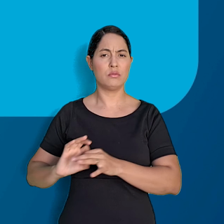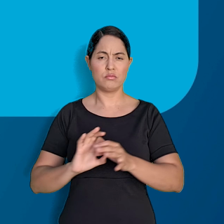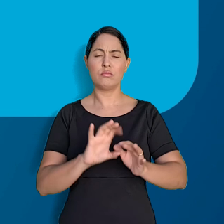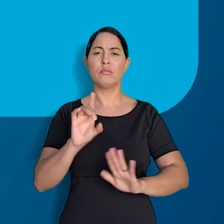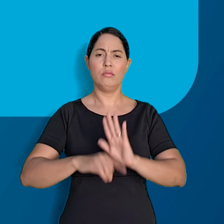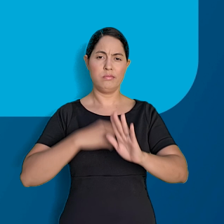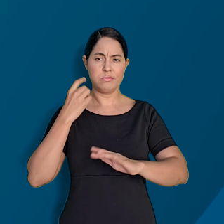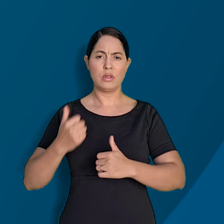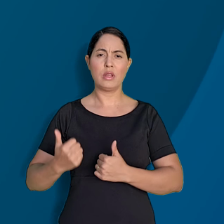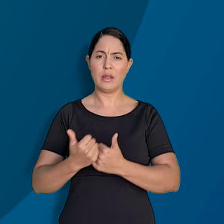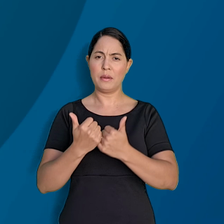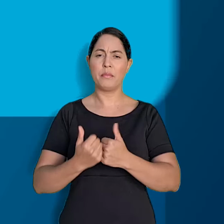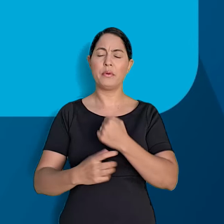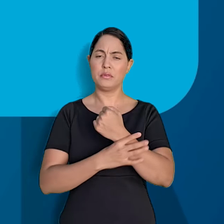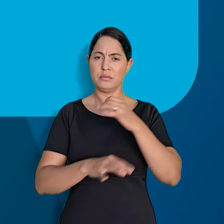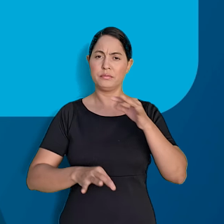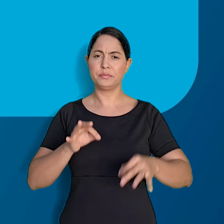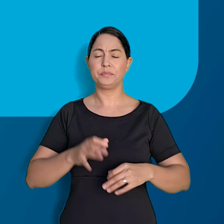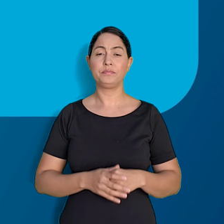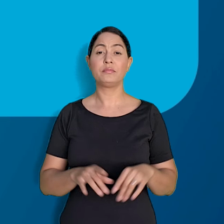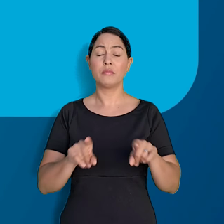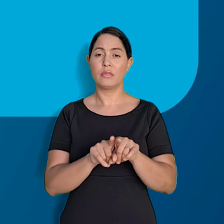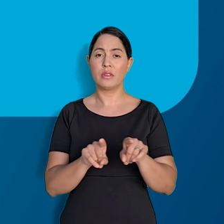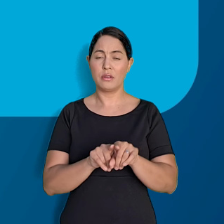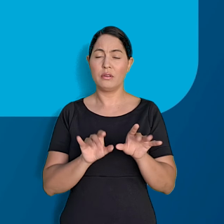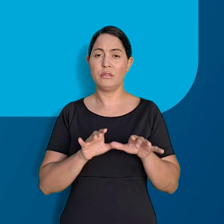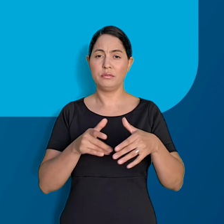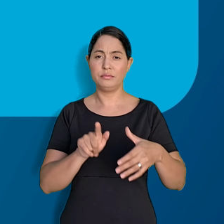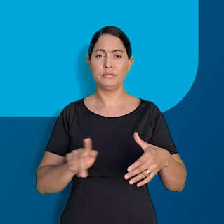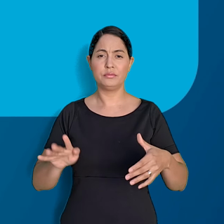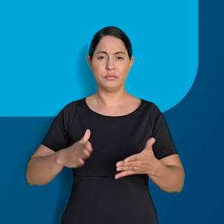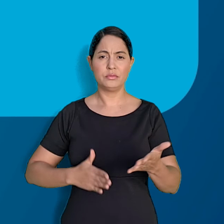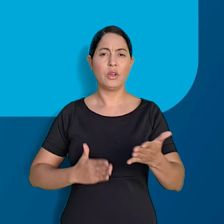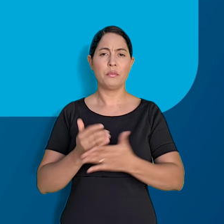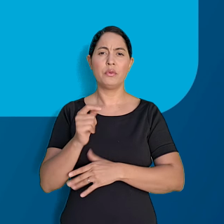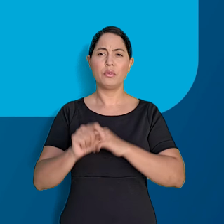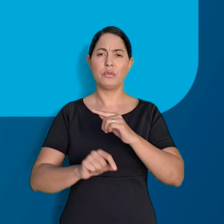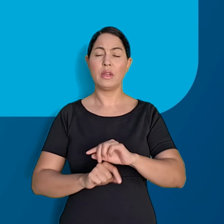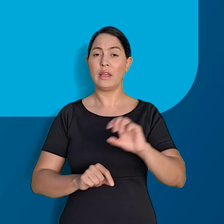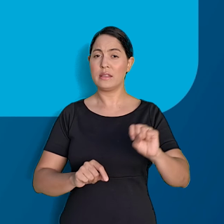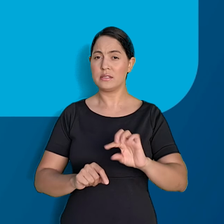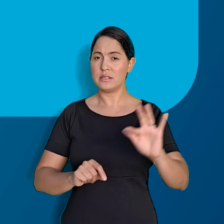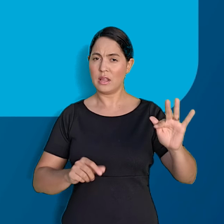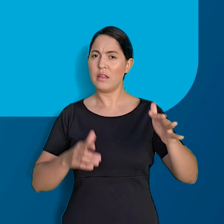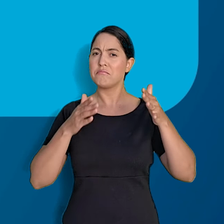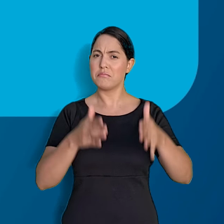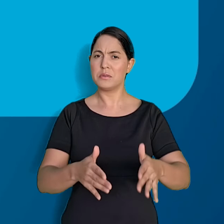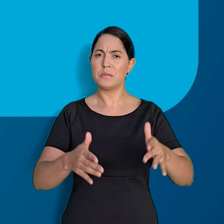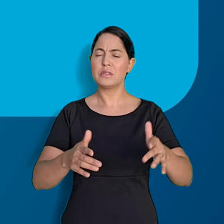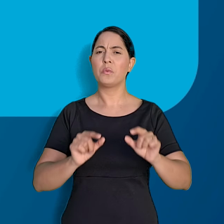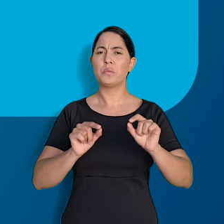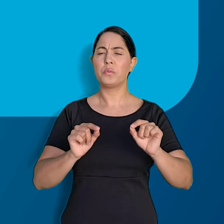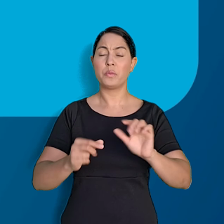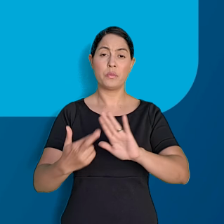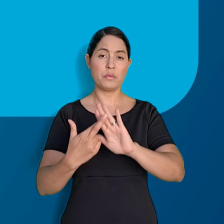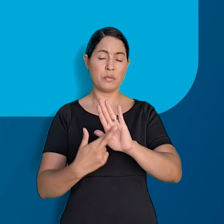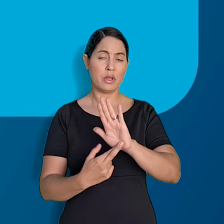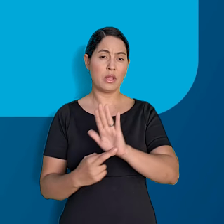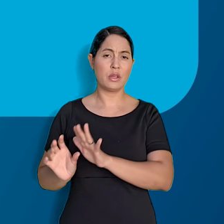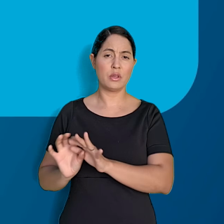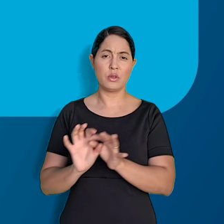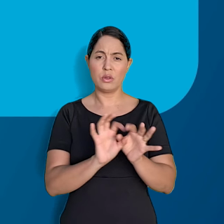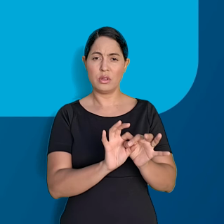jurídica. O Conselho Pleno aprovou o ingresso da OAB em ação no STF sobre regras de inelegibilidade,